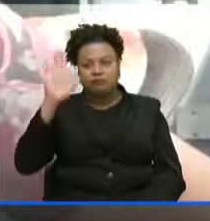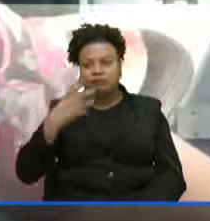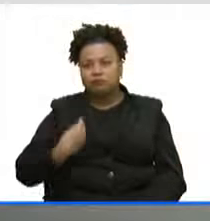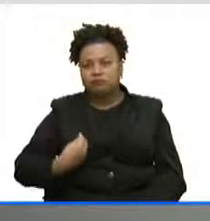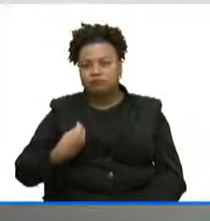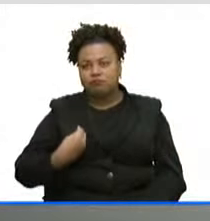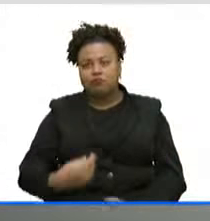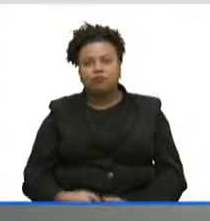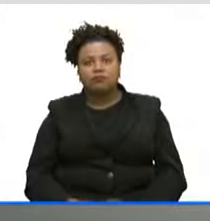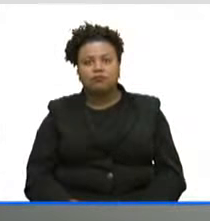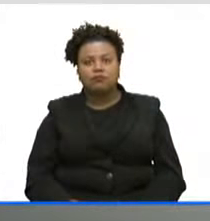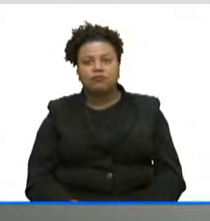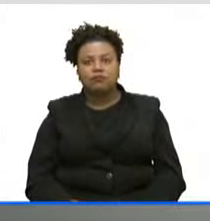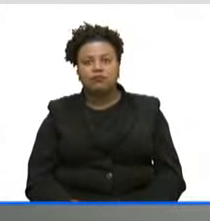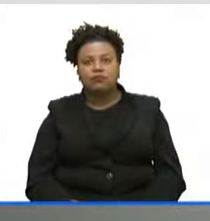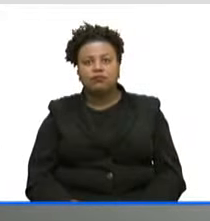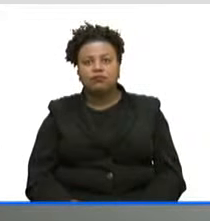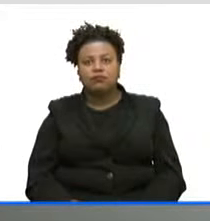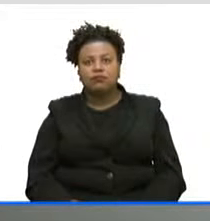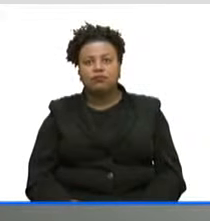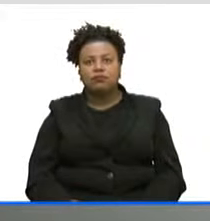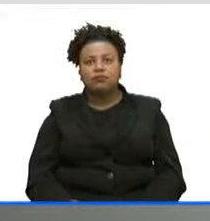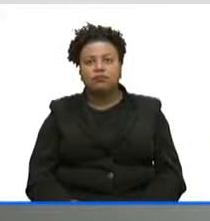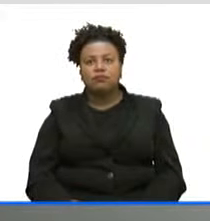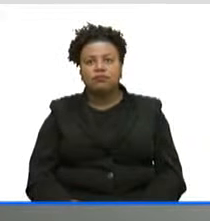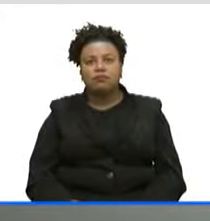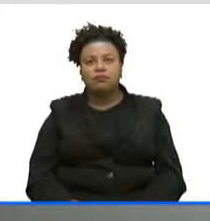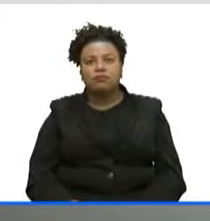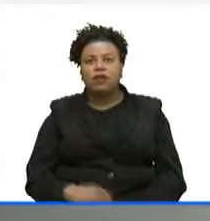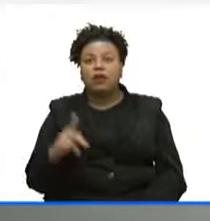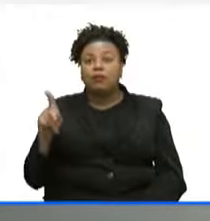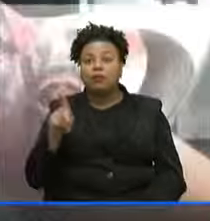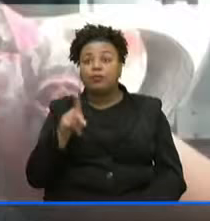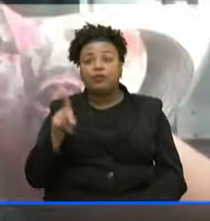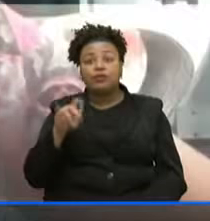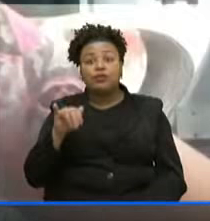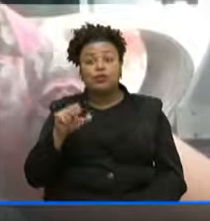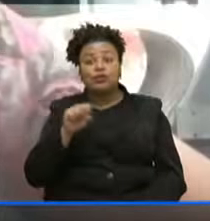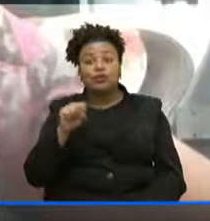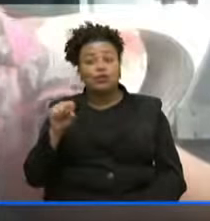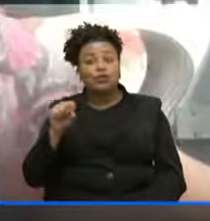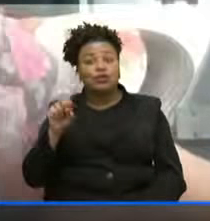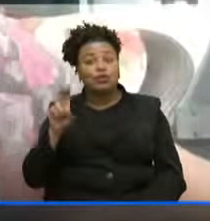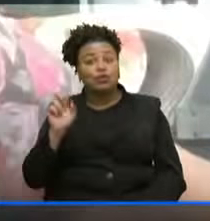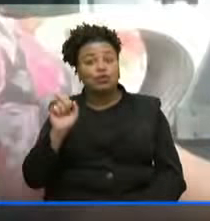Presente, Luciana presente. Presente. Professor Issur.